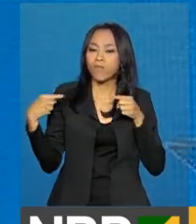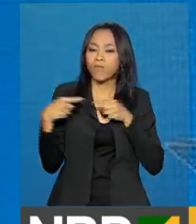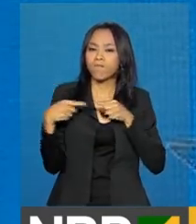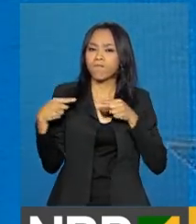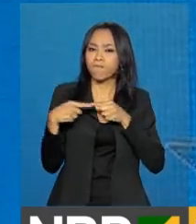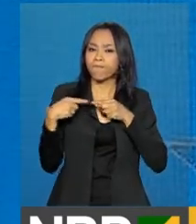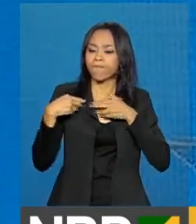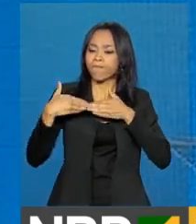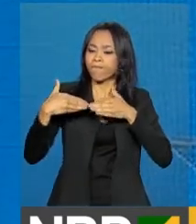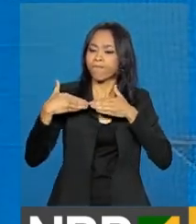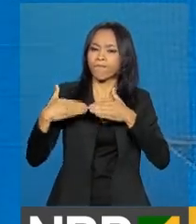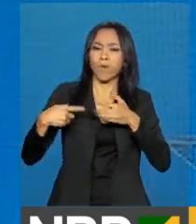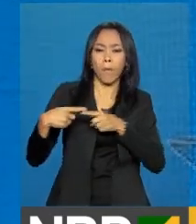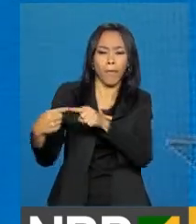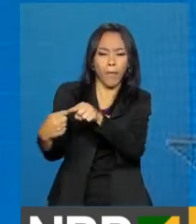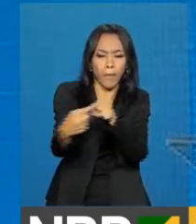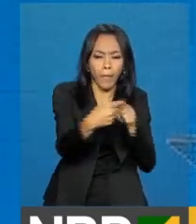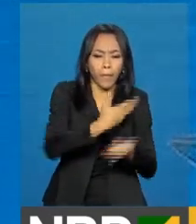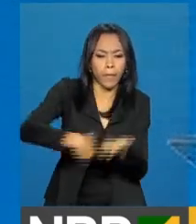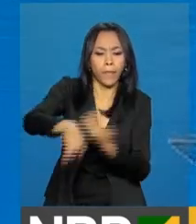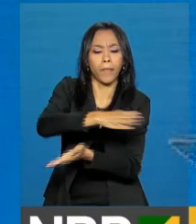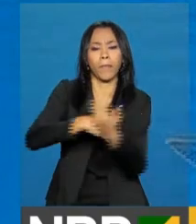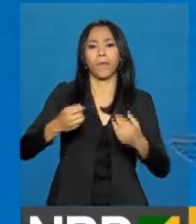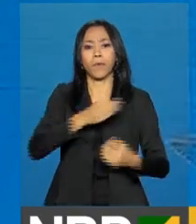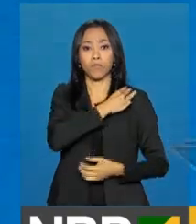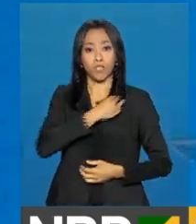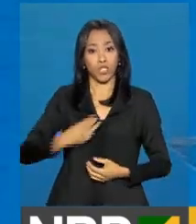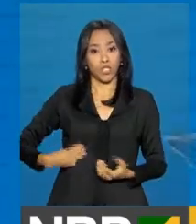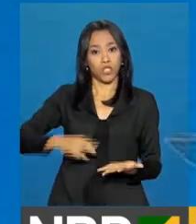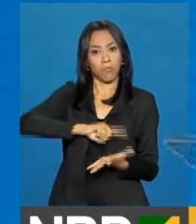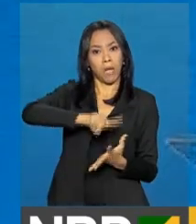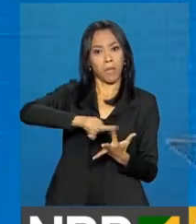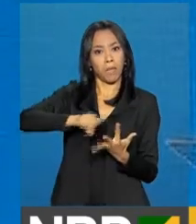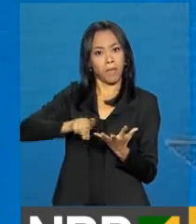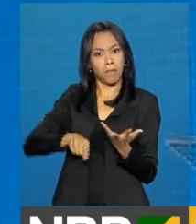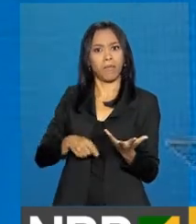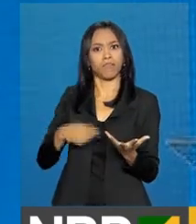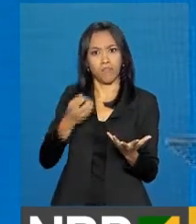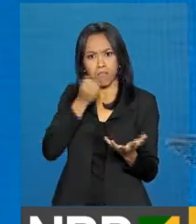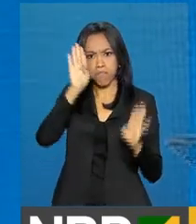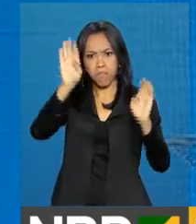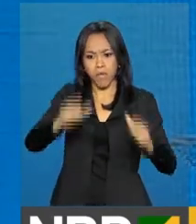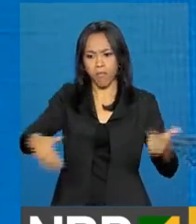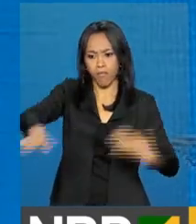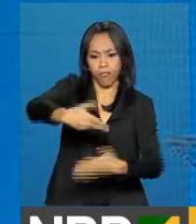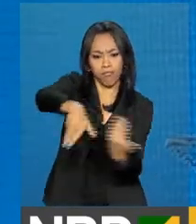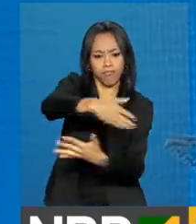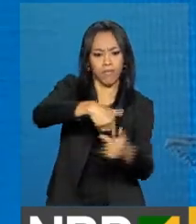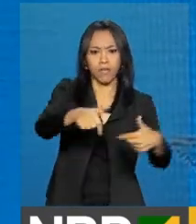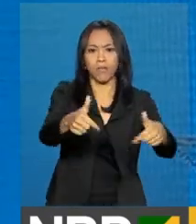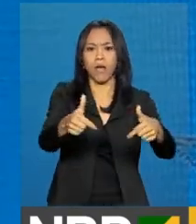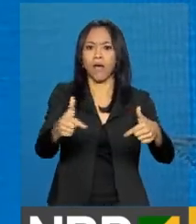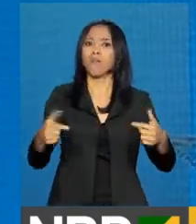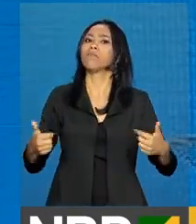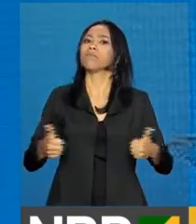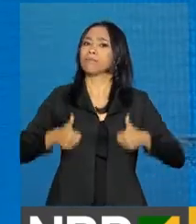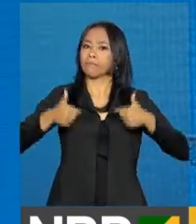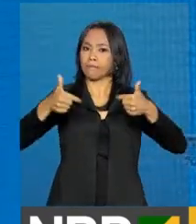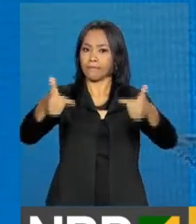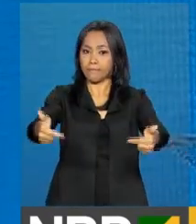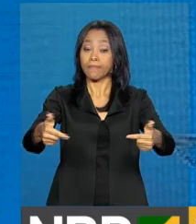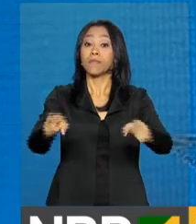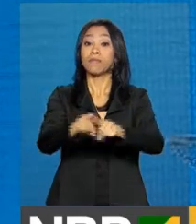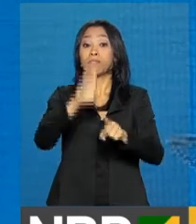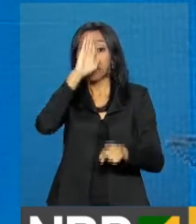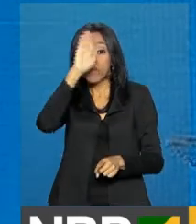entre os ministros. Os ministros trabalham conjugadamente e, de igual maneira, aqueles que estão na